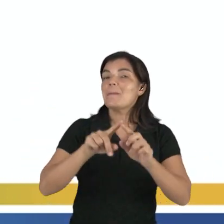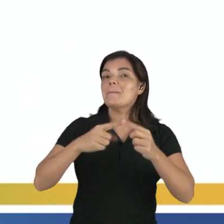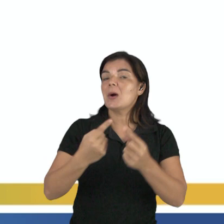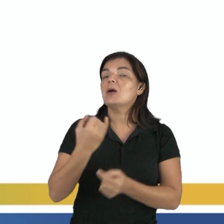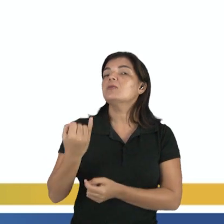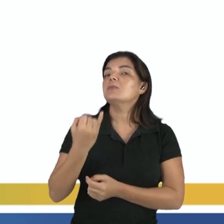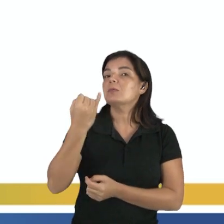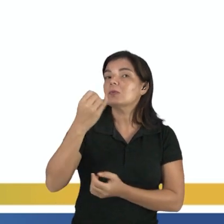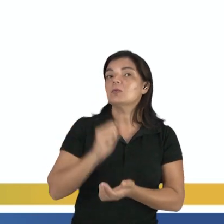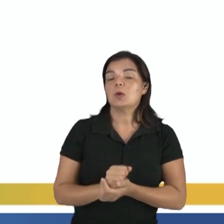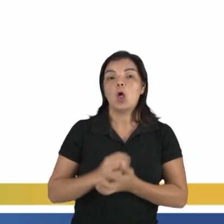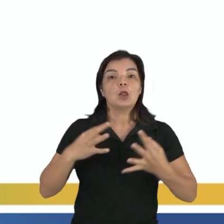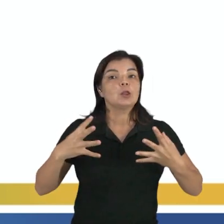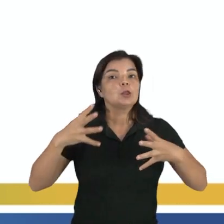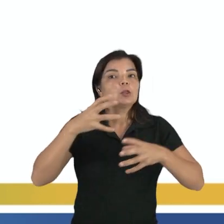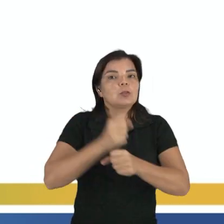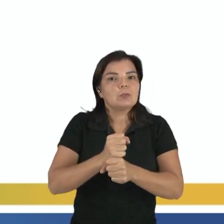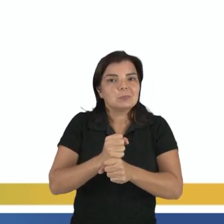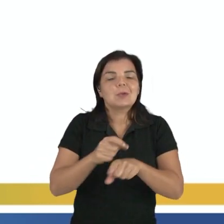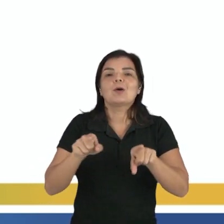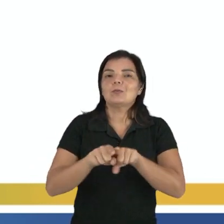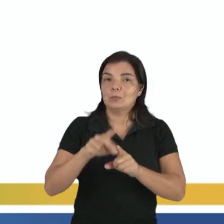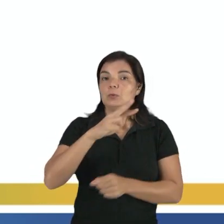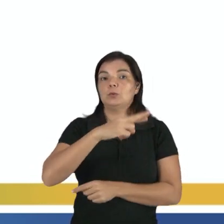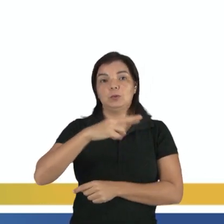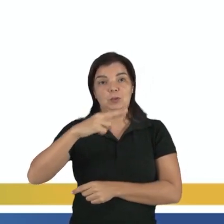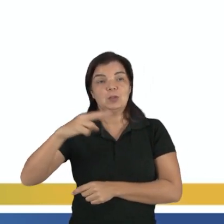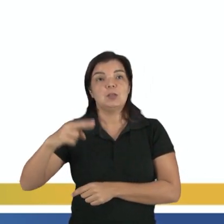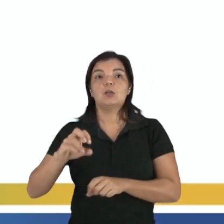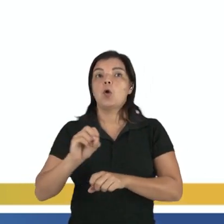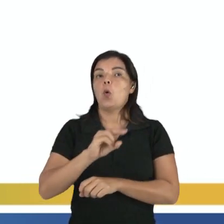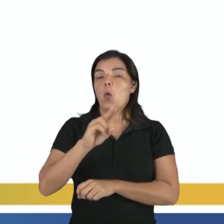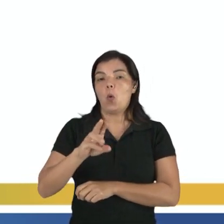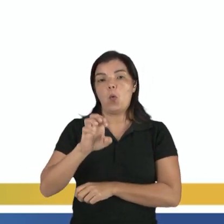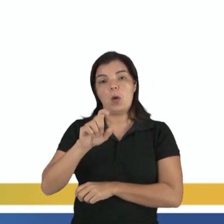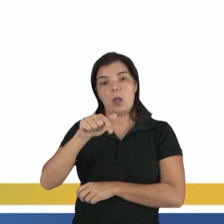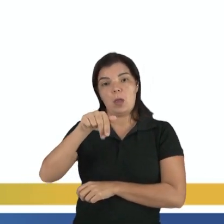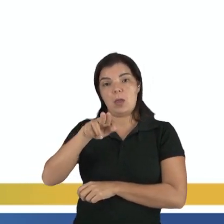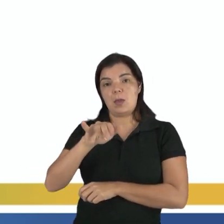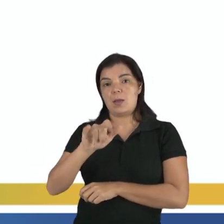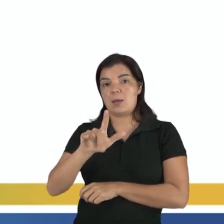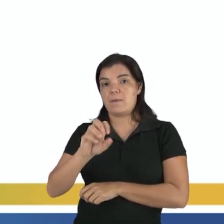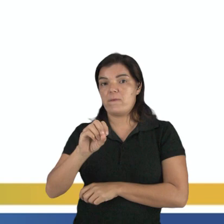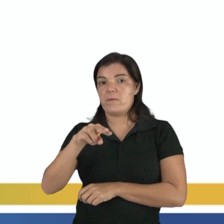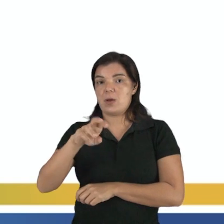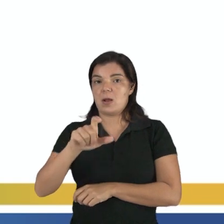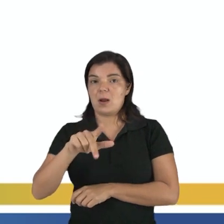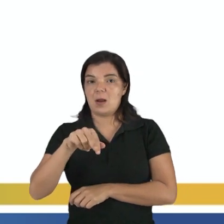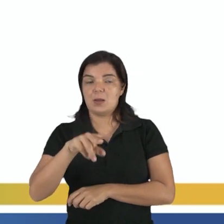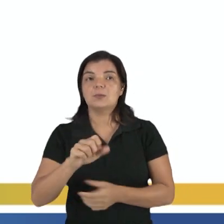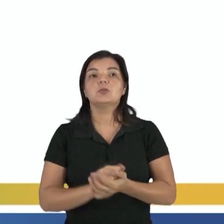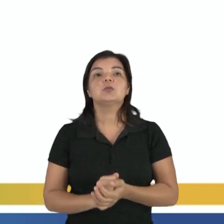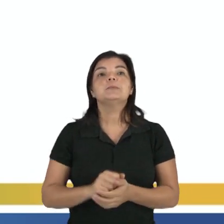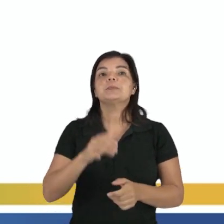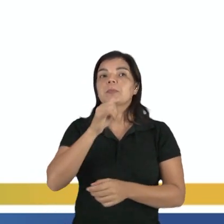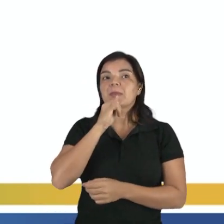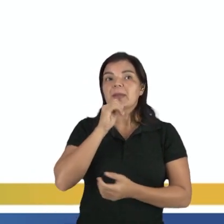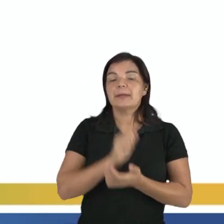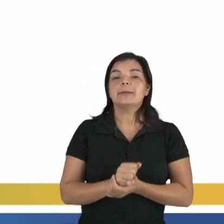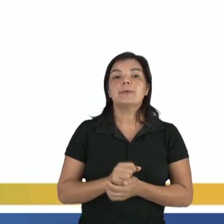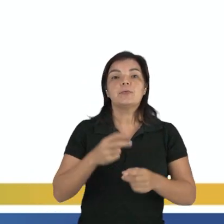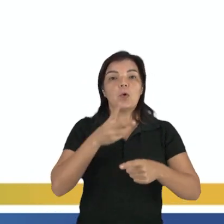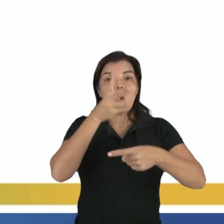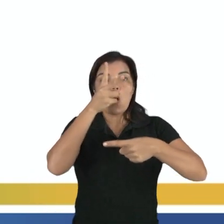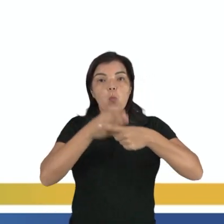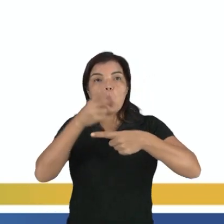é saber a resistência Total ou resistência equivalente né do circuito nesse caso aqui ó quando